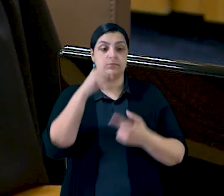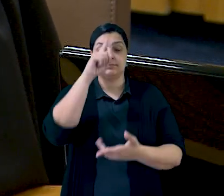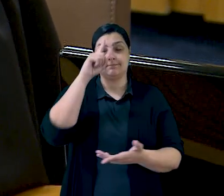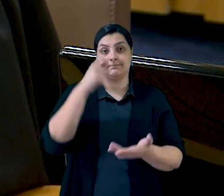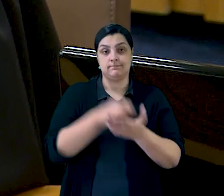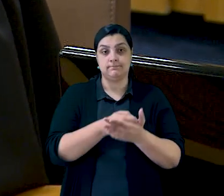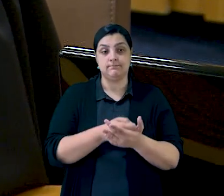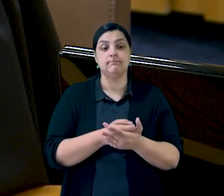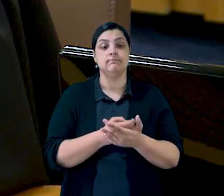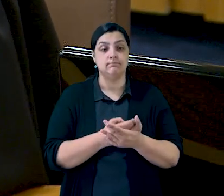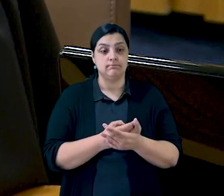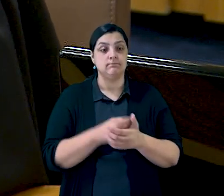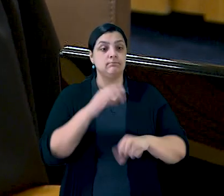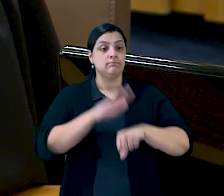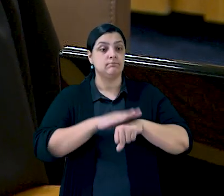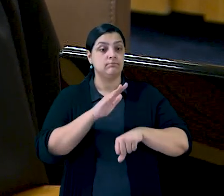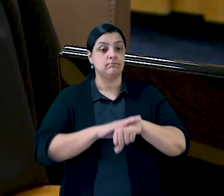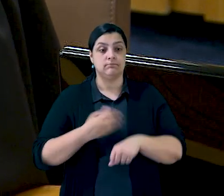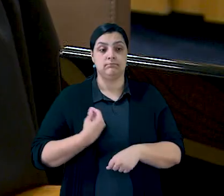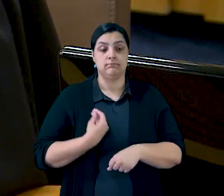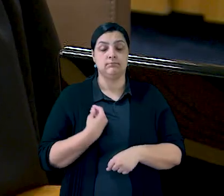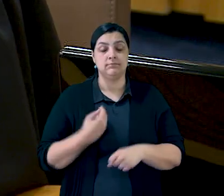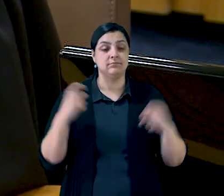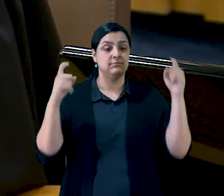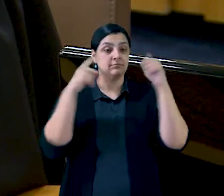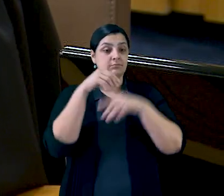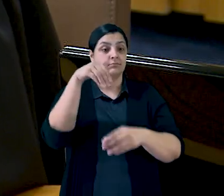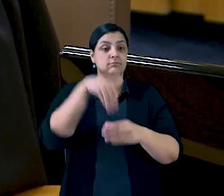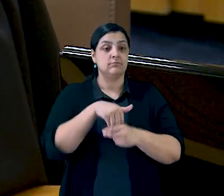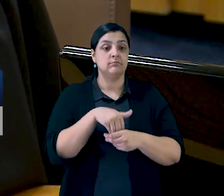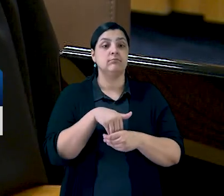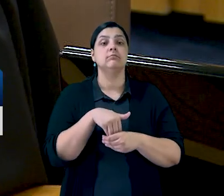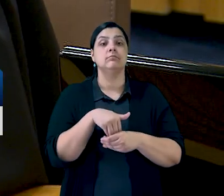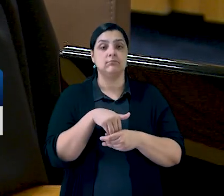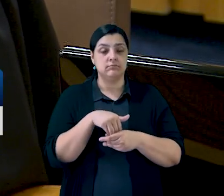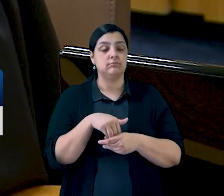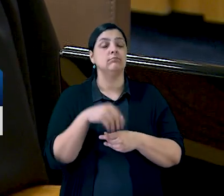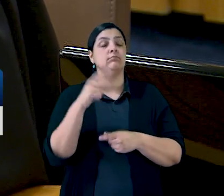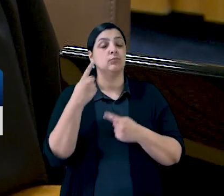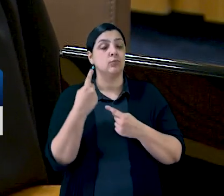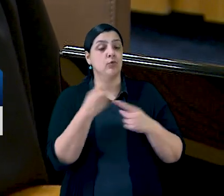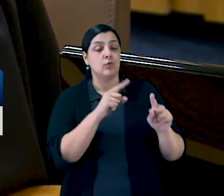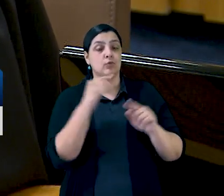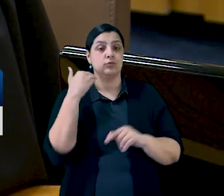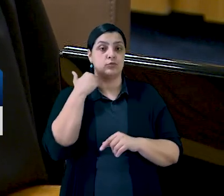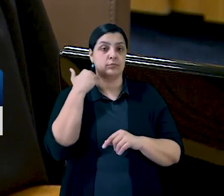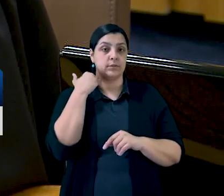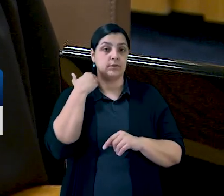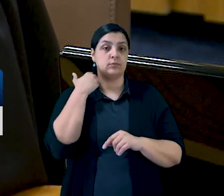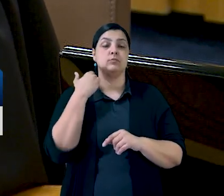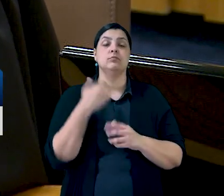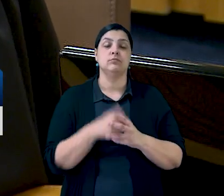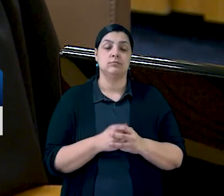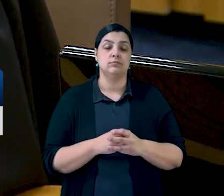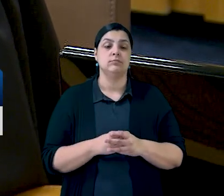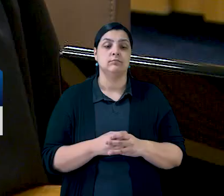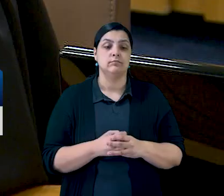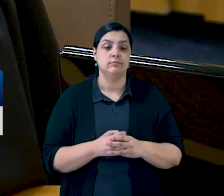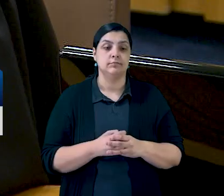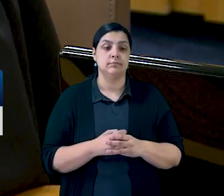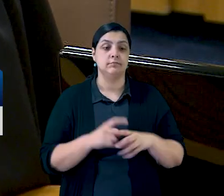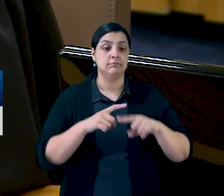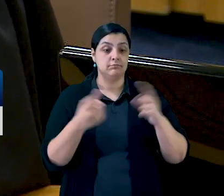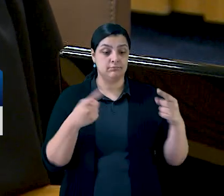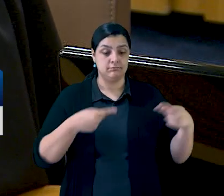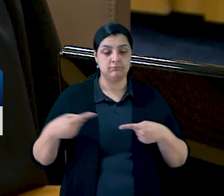da rescisão contratual dos reclamantes em razão de terem figurado no rol de substituídos em ação ajuizada contra o banco reclamado.